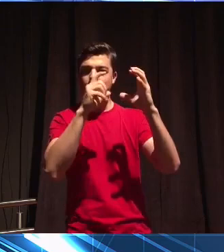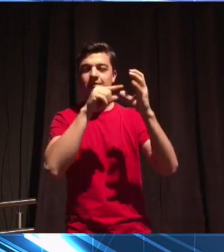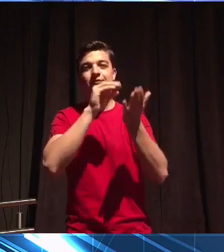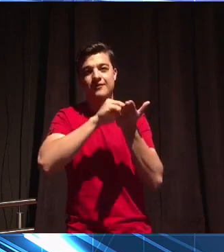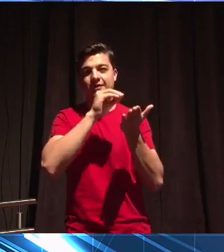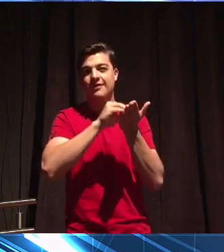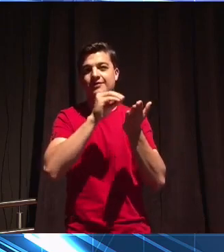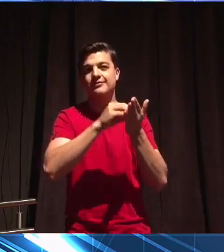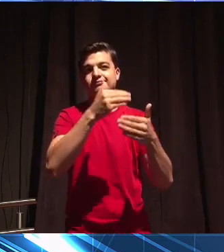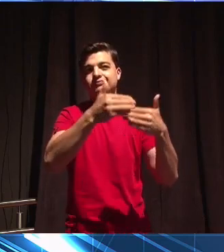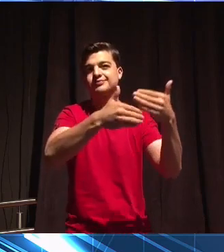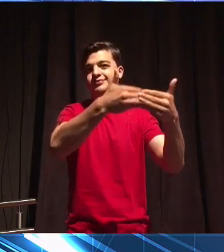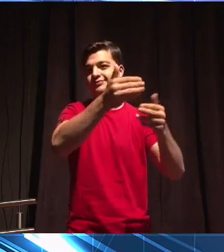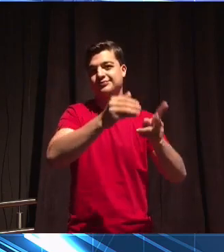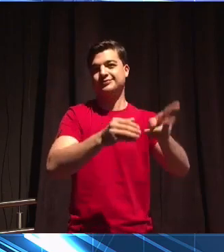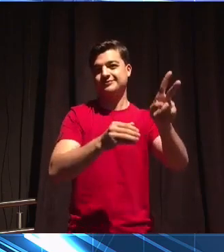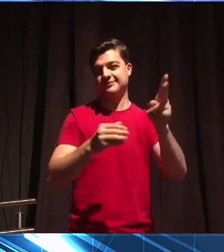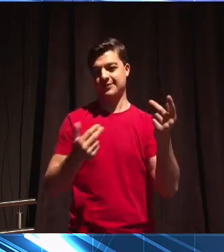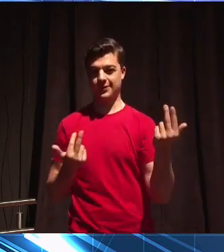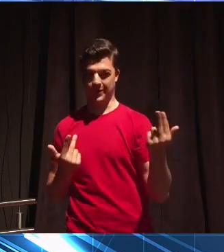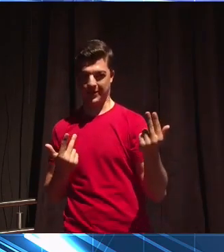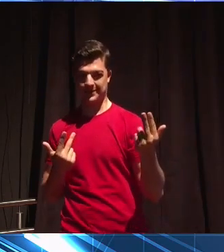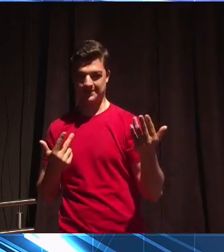Mas pensando em conflitos de neuroprivacidade,